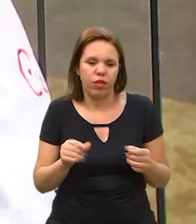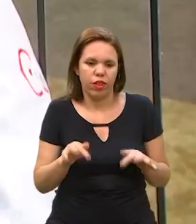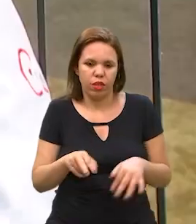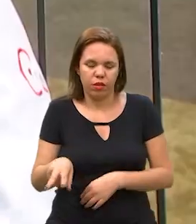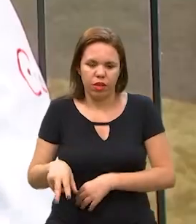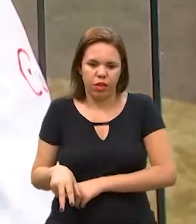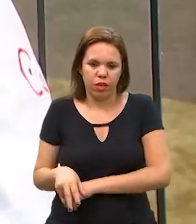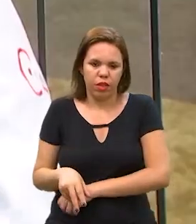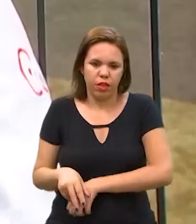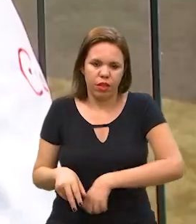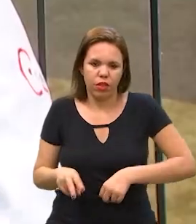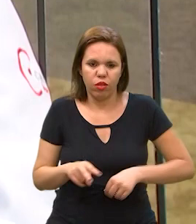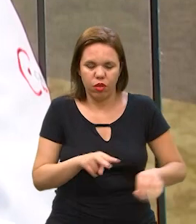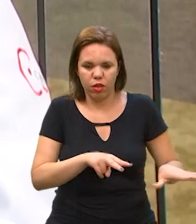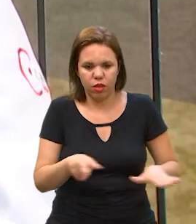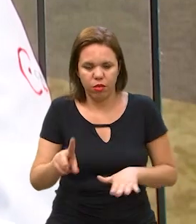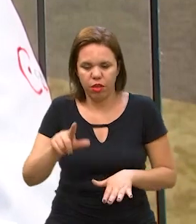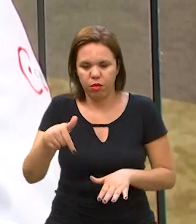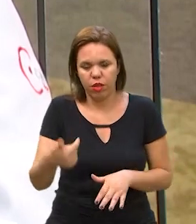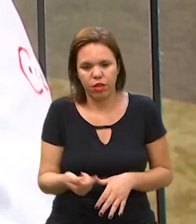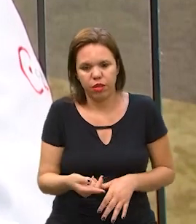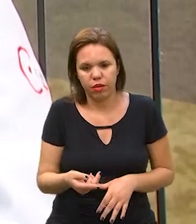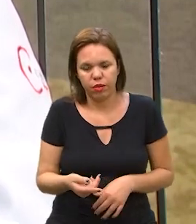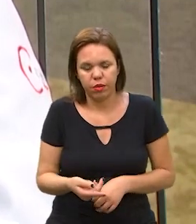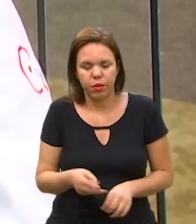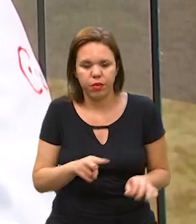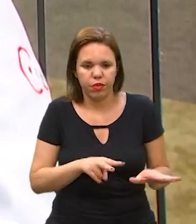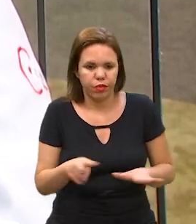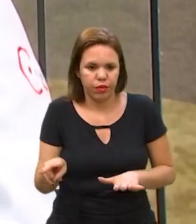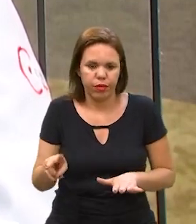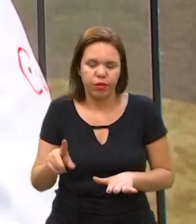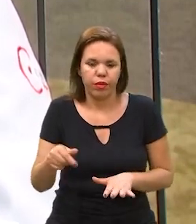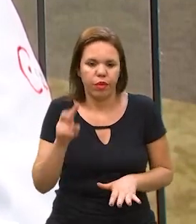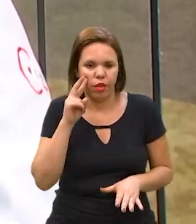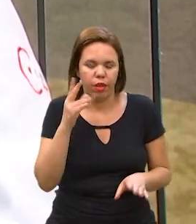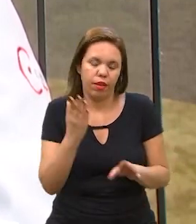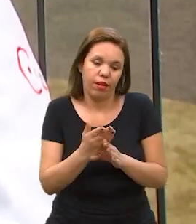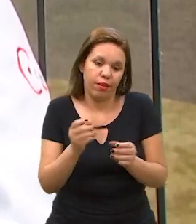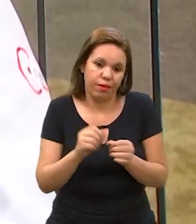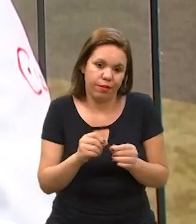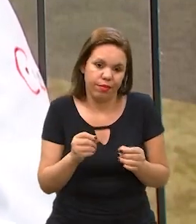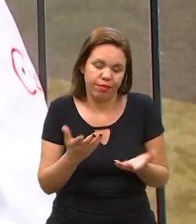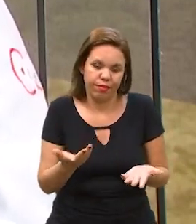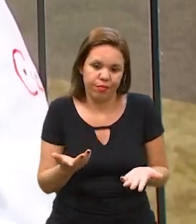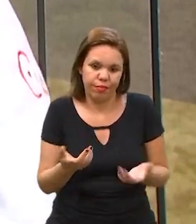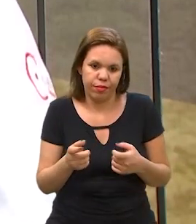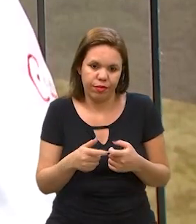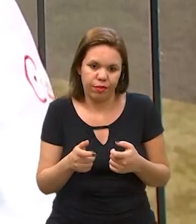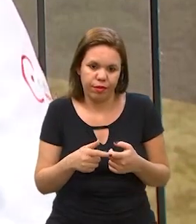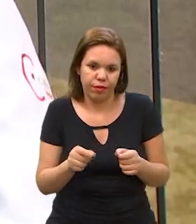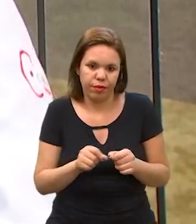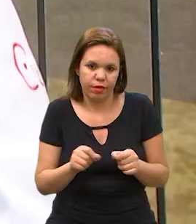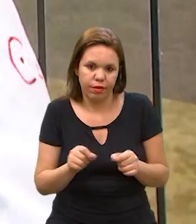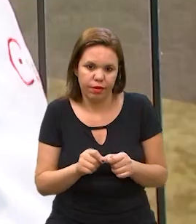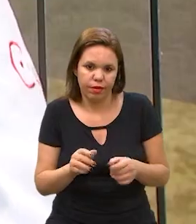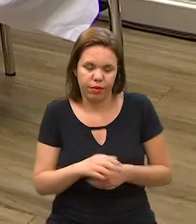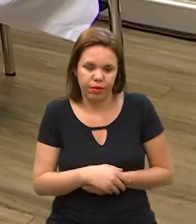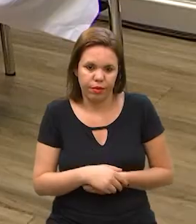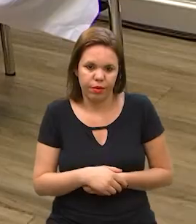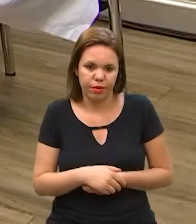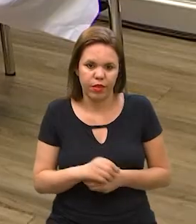semana e durante a semana não, e ela colhe o exame só durante a semana, veja bem, né? Ela vai induzir o médico